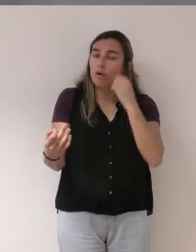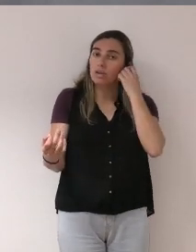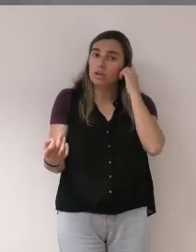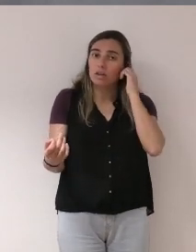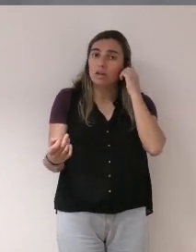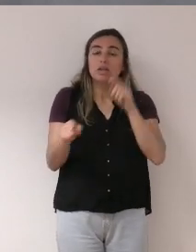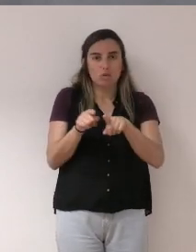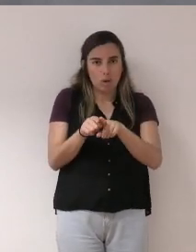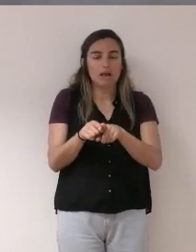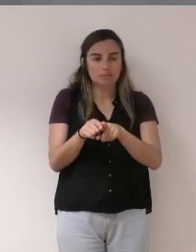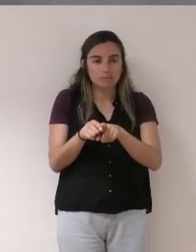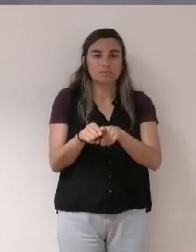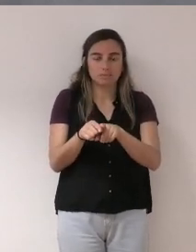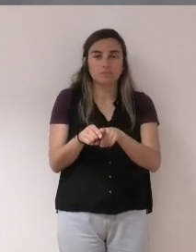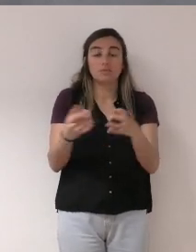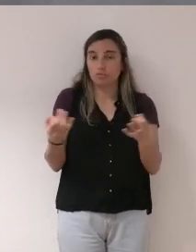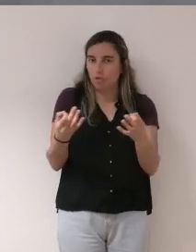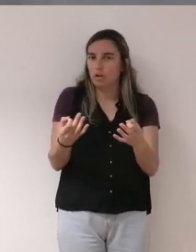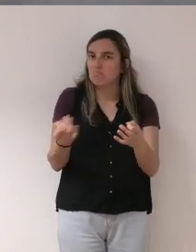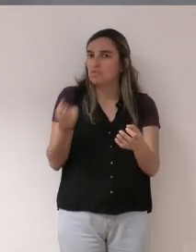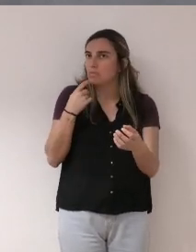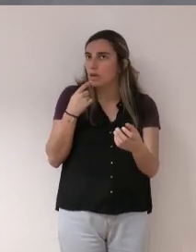parcialmente interiorizados, o que significou que...